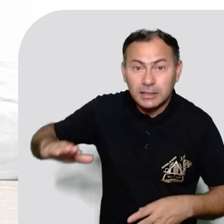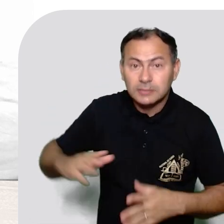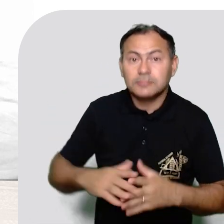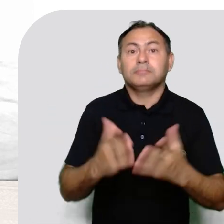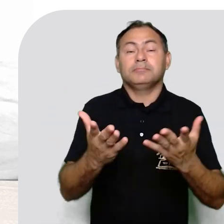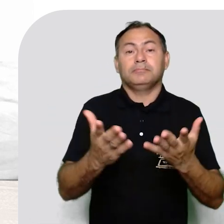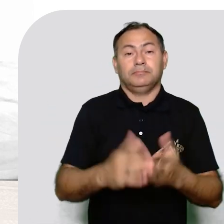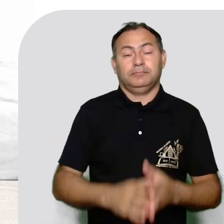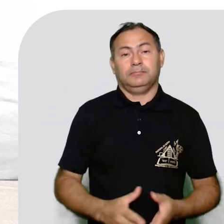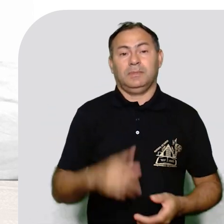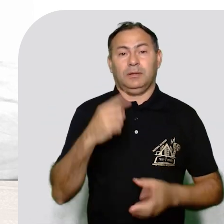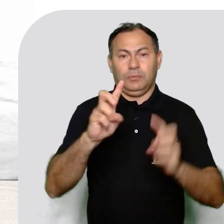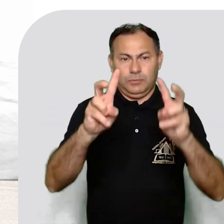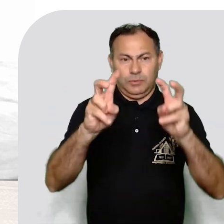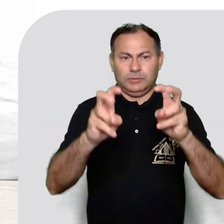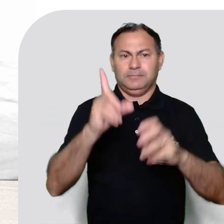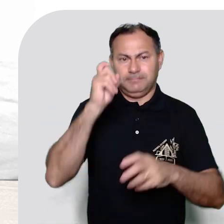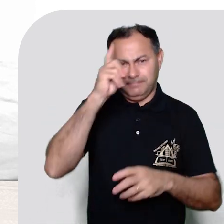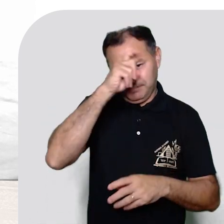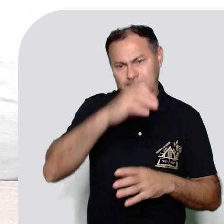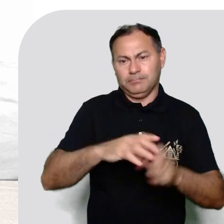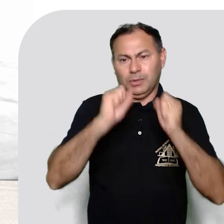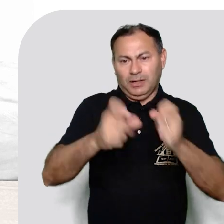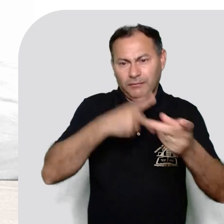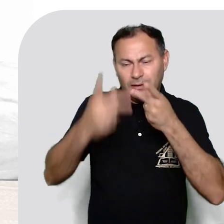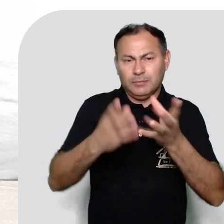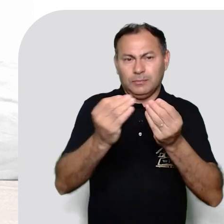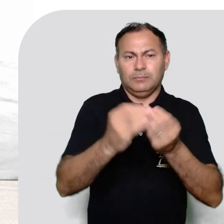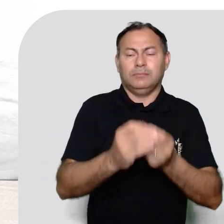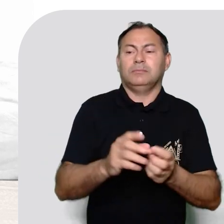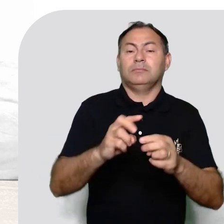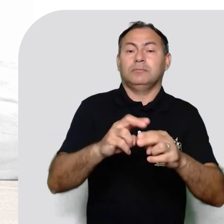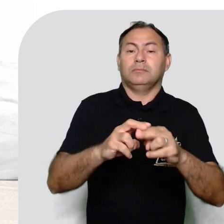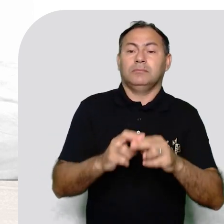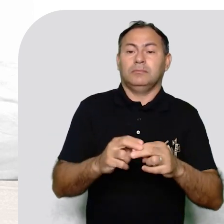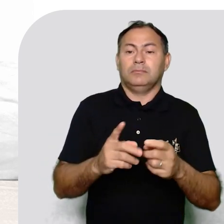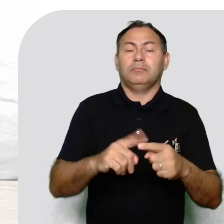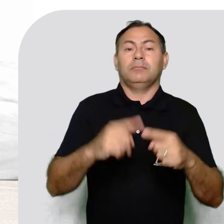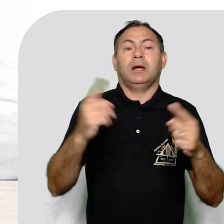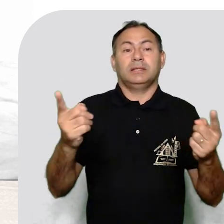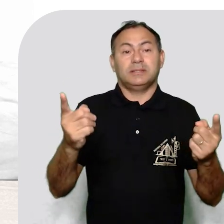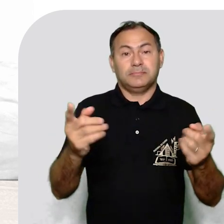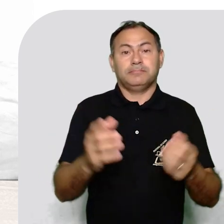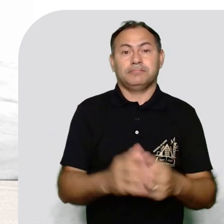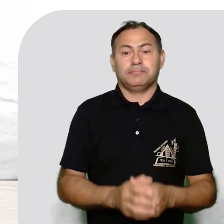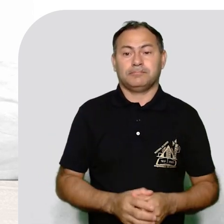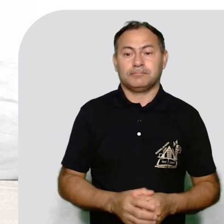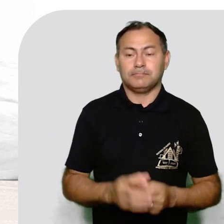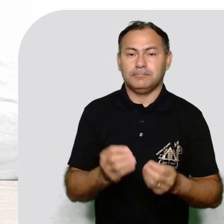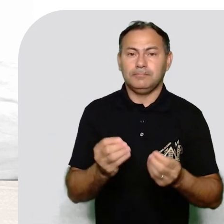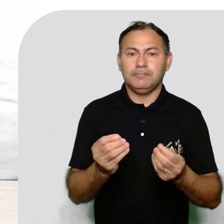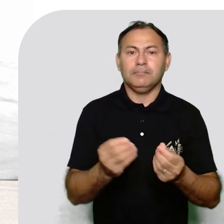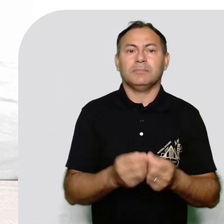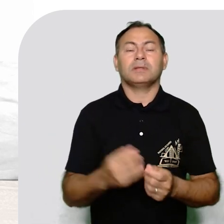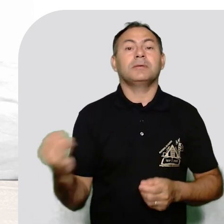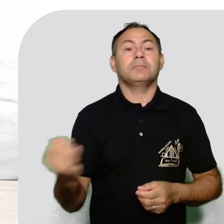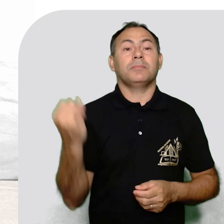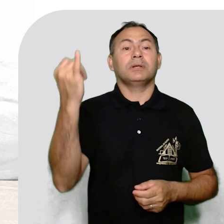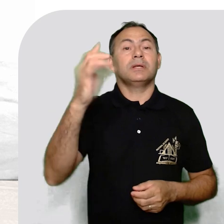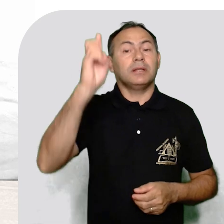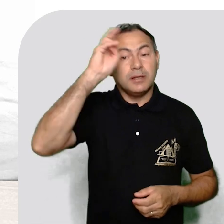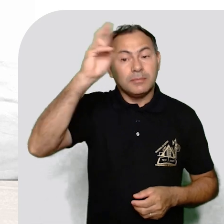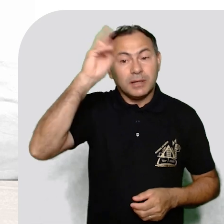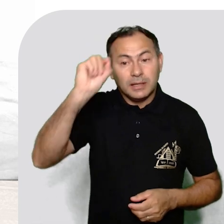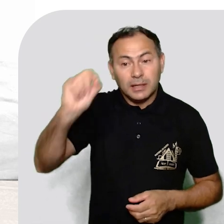E aqui o assunto é complexo, a gente poderia falar muito sobre isso, mas é importante